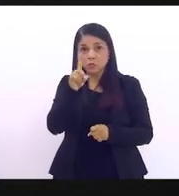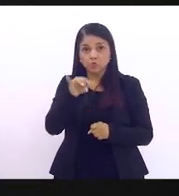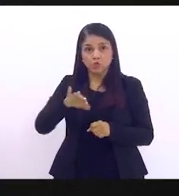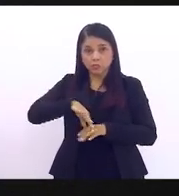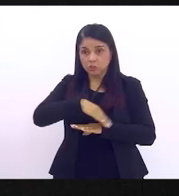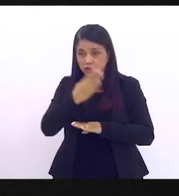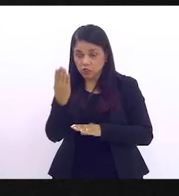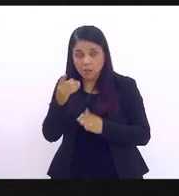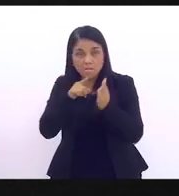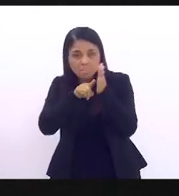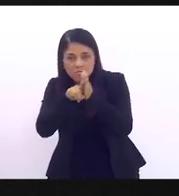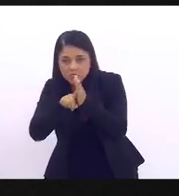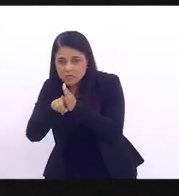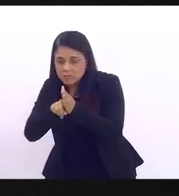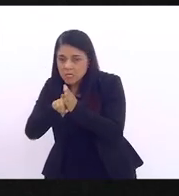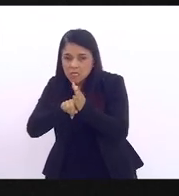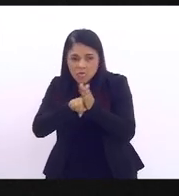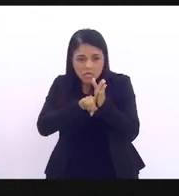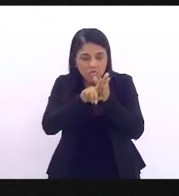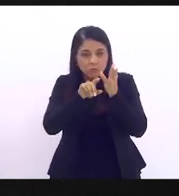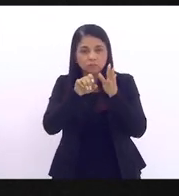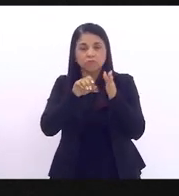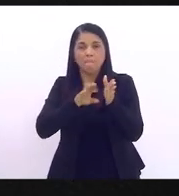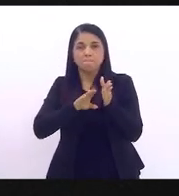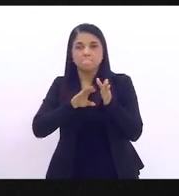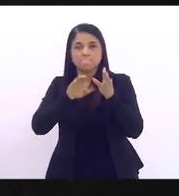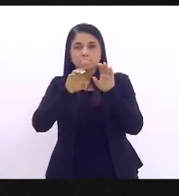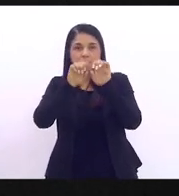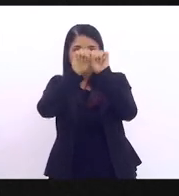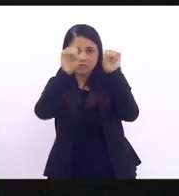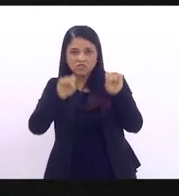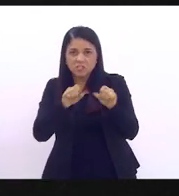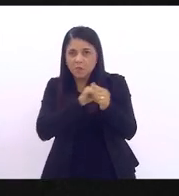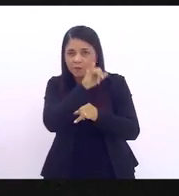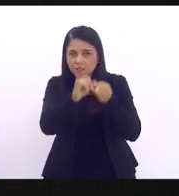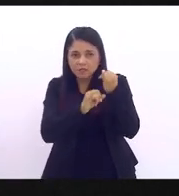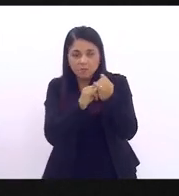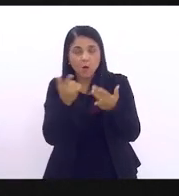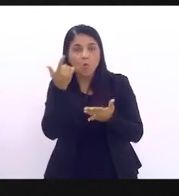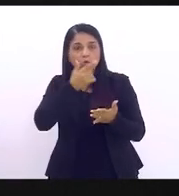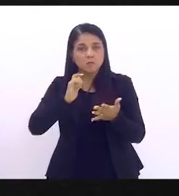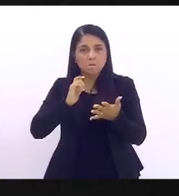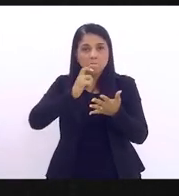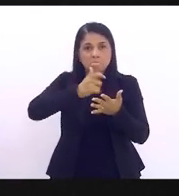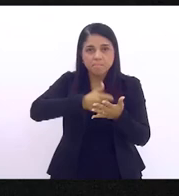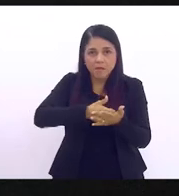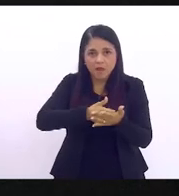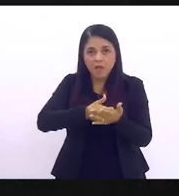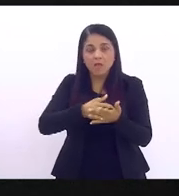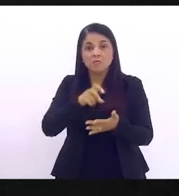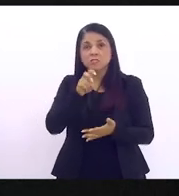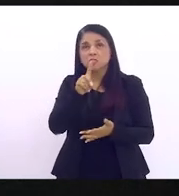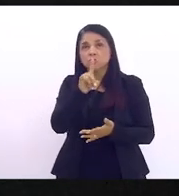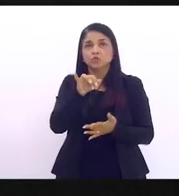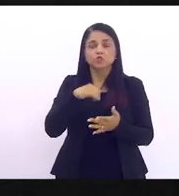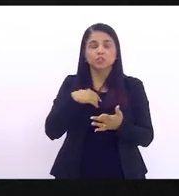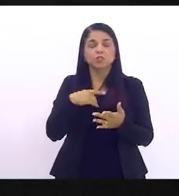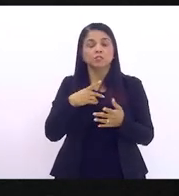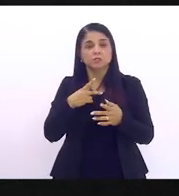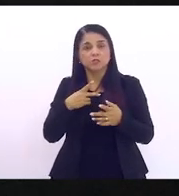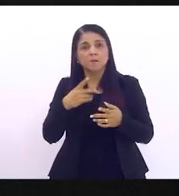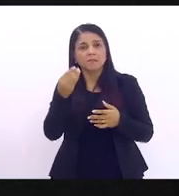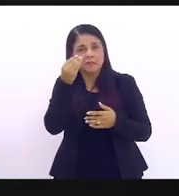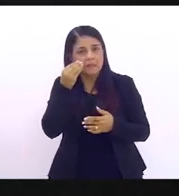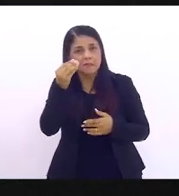pesquisando no sistema para ver se ela consegue efetuar aquele pagamento depois de C dias a pessoa ficou lá buscando buscando